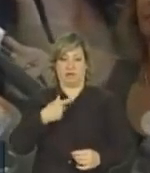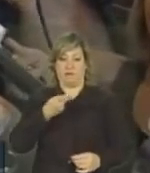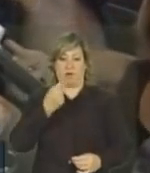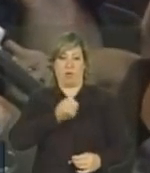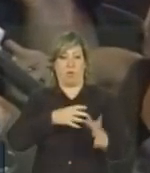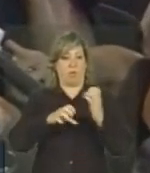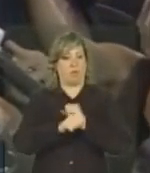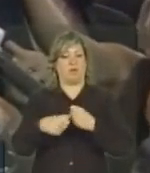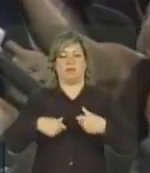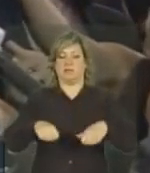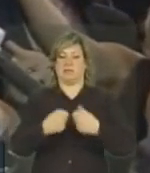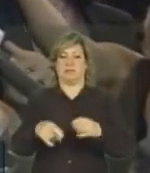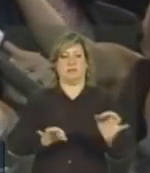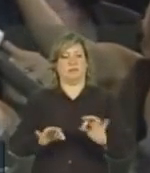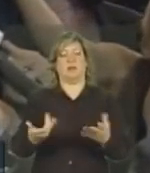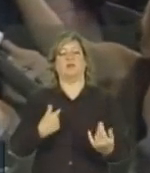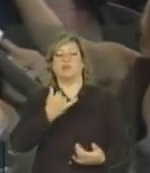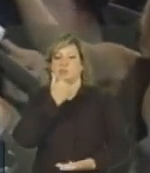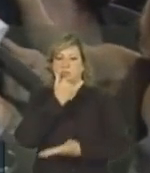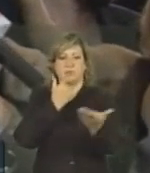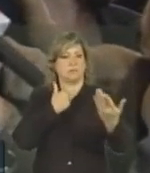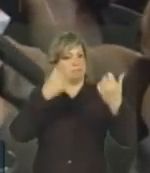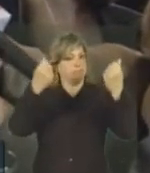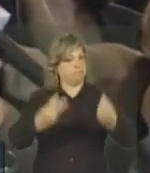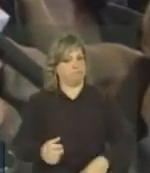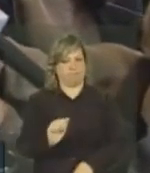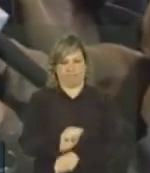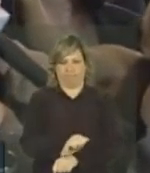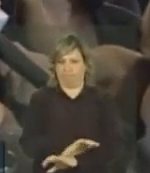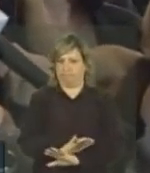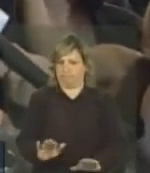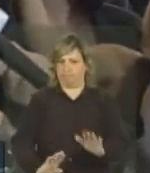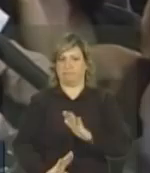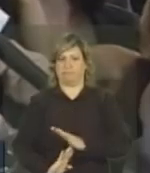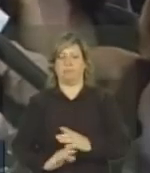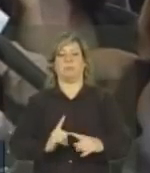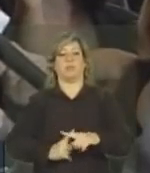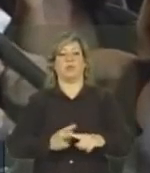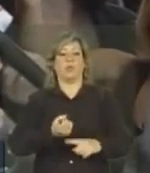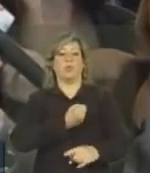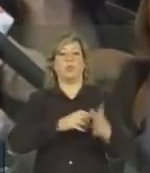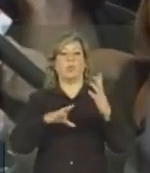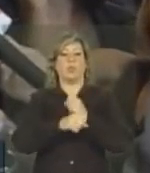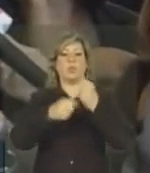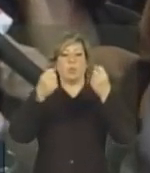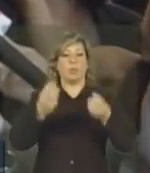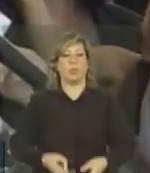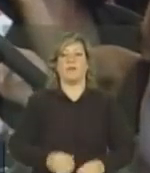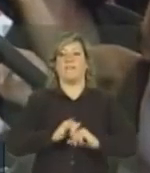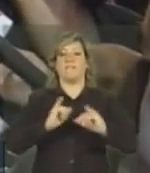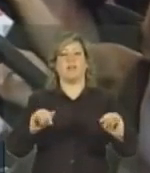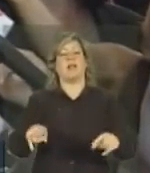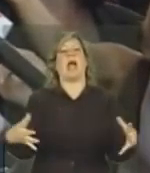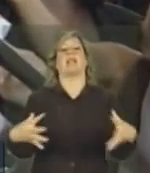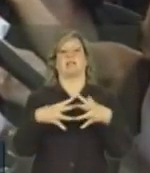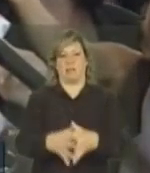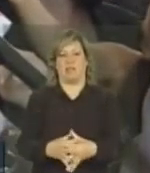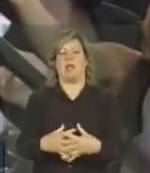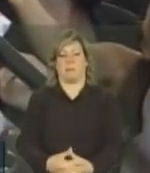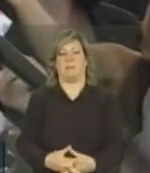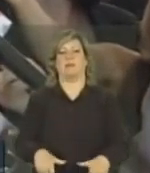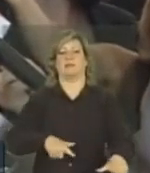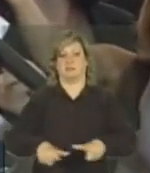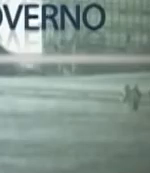números, eu acabo destruindo o plano. Então, eu peço desculpas a vocês e a compreensão de vocês, porque números de segurança pública, se divulgados, qualificam